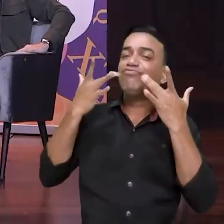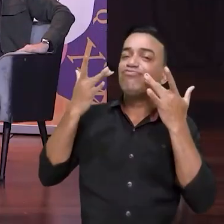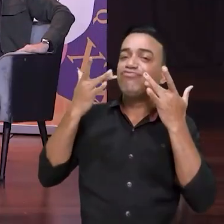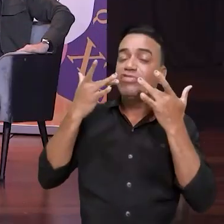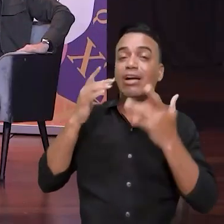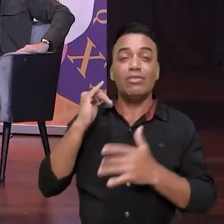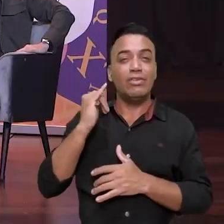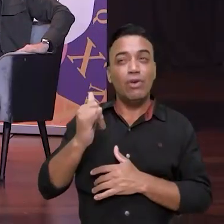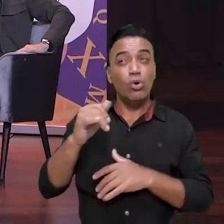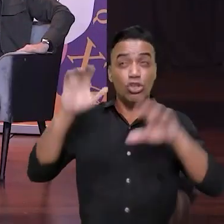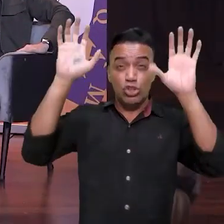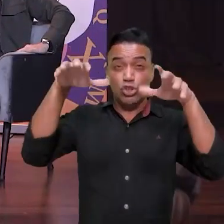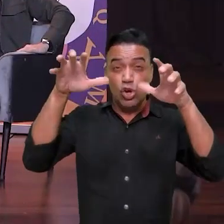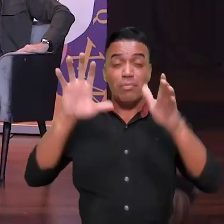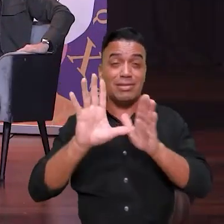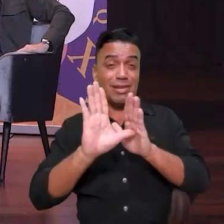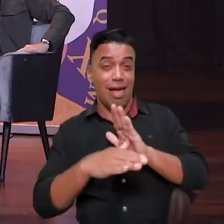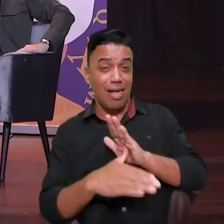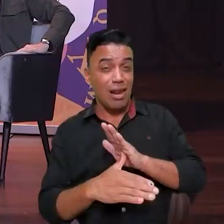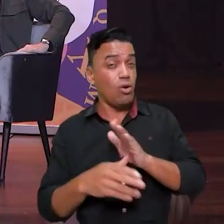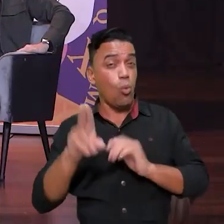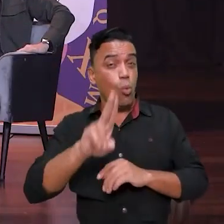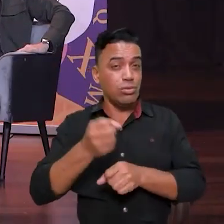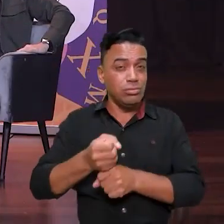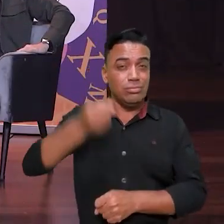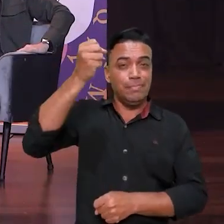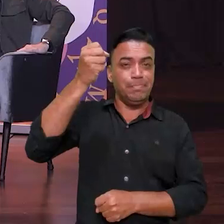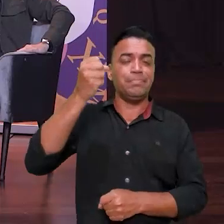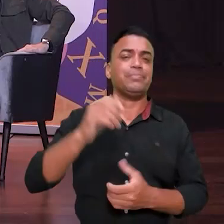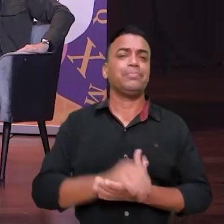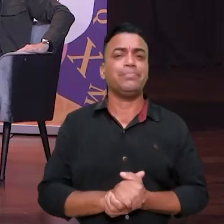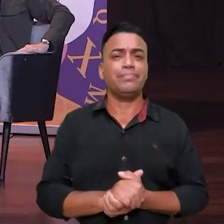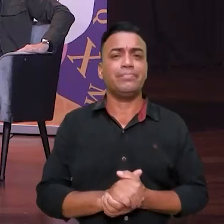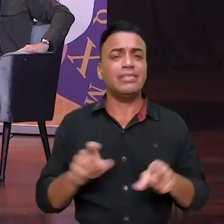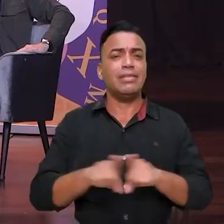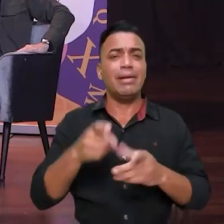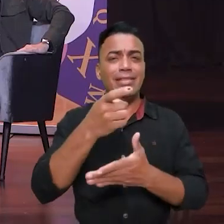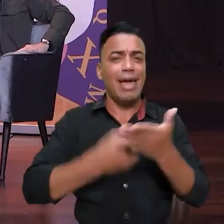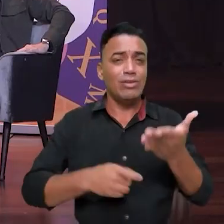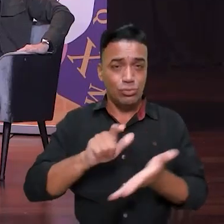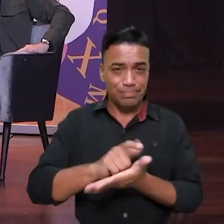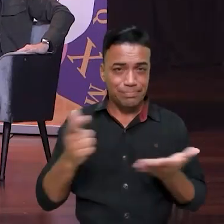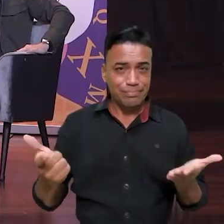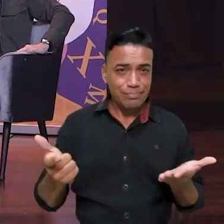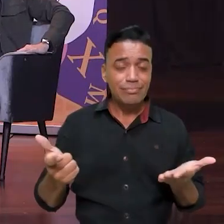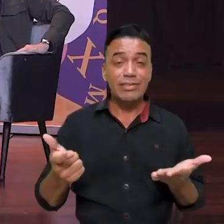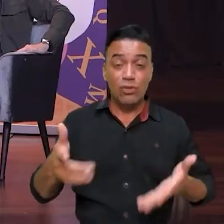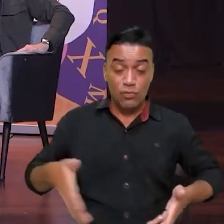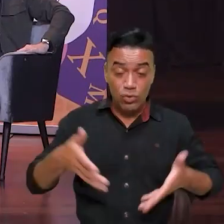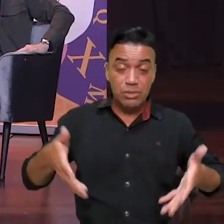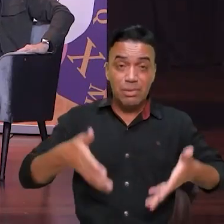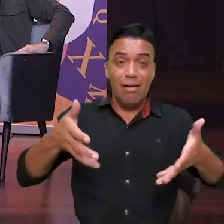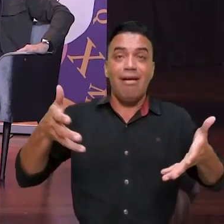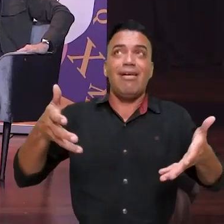citou Chove, mas os ladrões não usam guarda-chuva, ele vem também ali do texto jornalístico, né? Você foi inspirada, assim